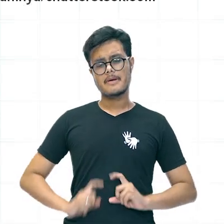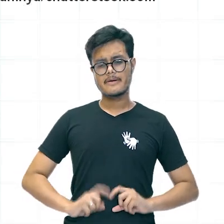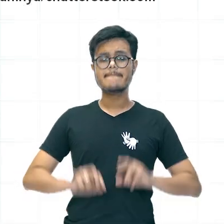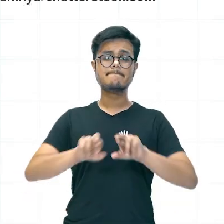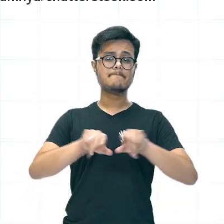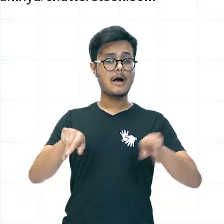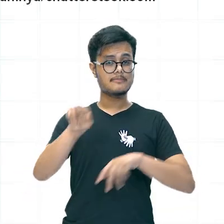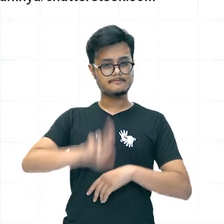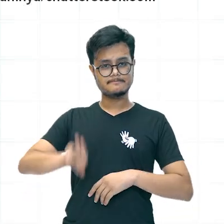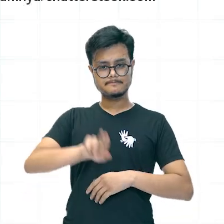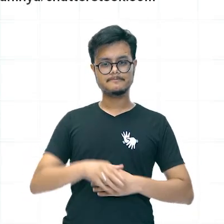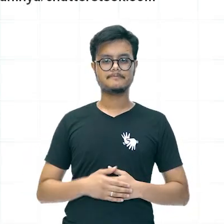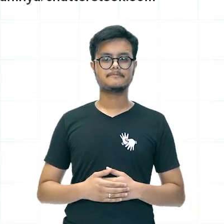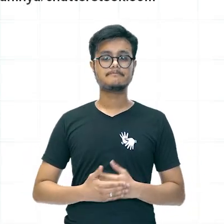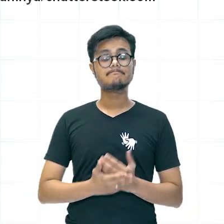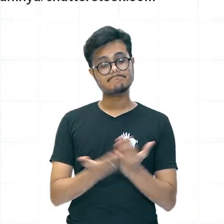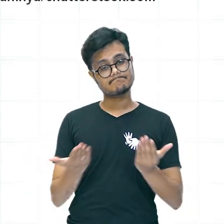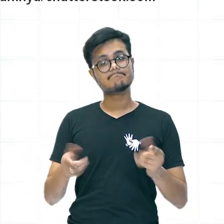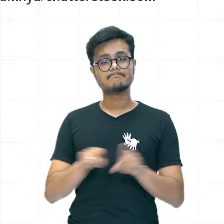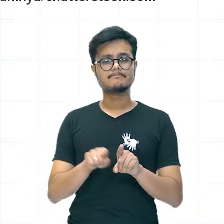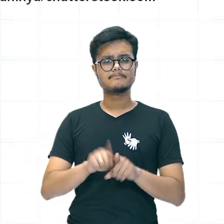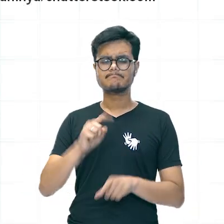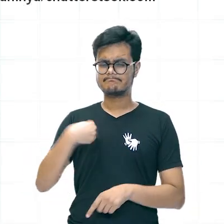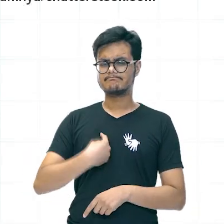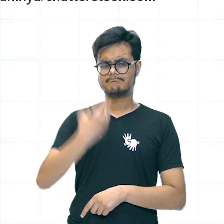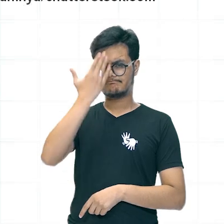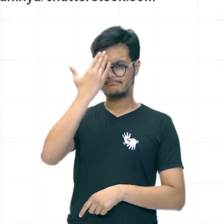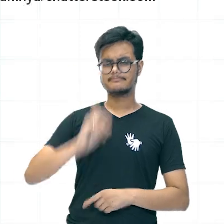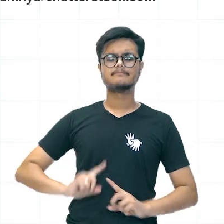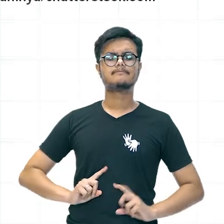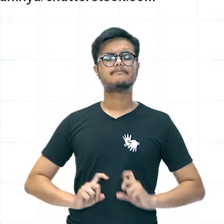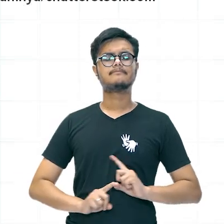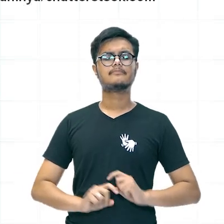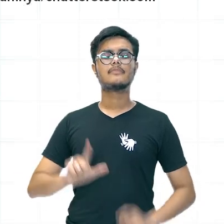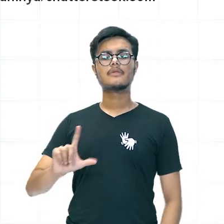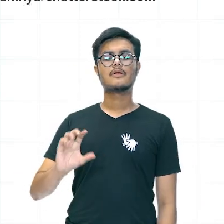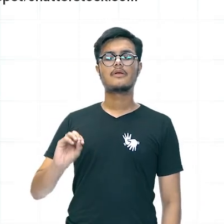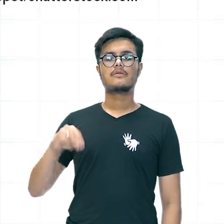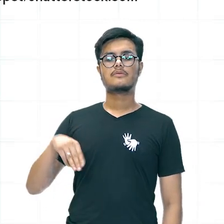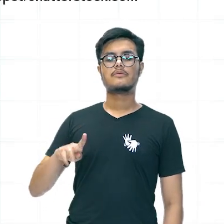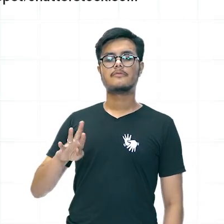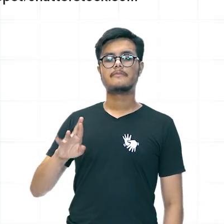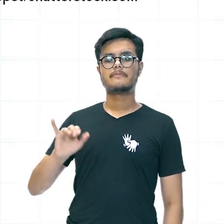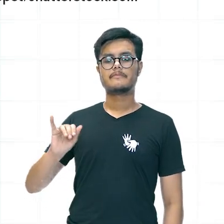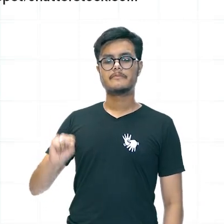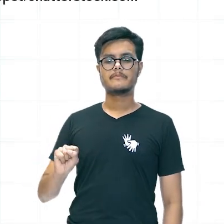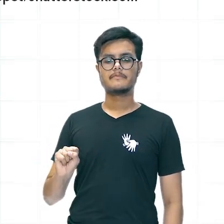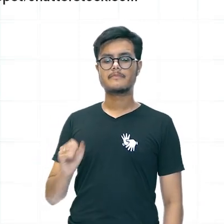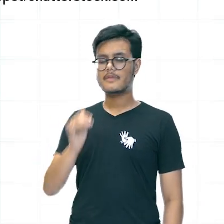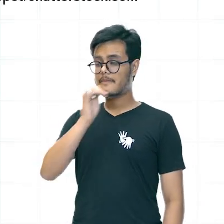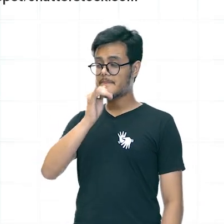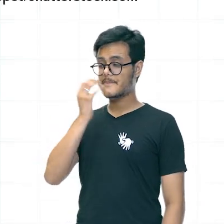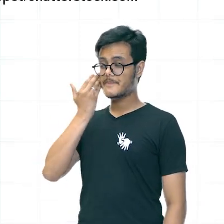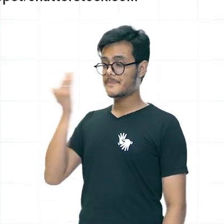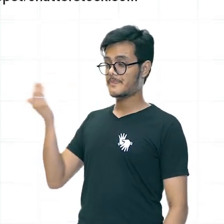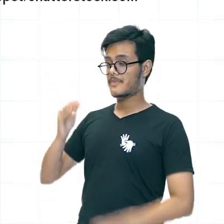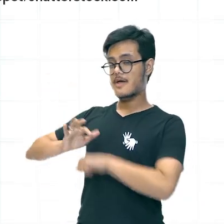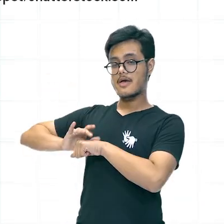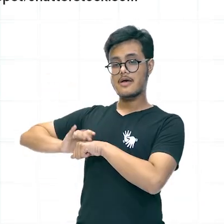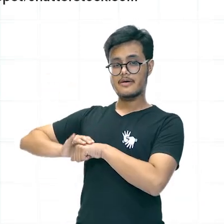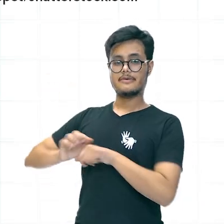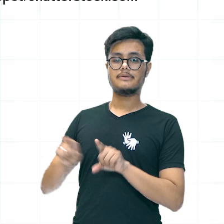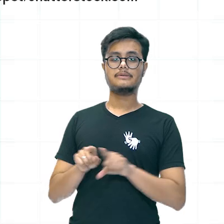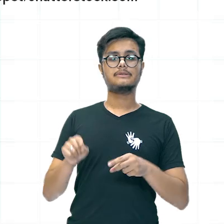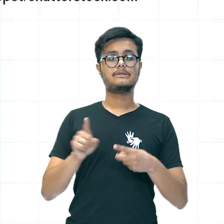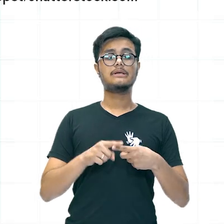e oxiurus, né? Então as lombrigas aí são as mais conhecidas. Existem algumas doenças causadas por parasitas nematóides, dentre